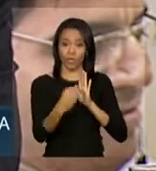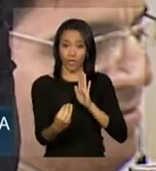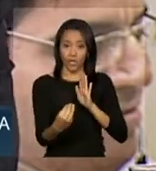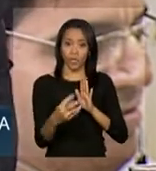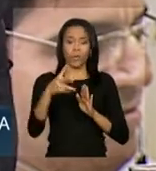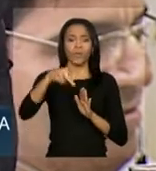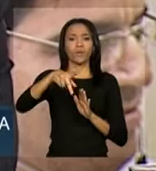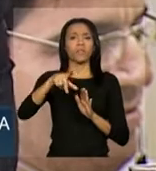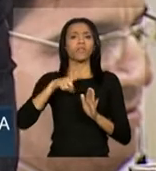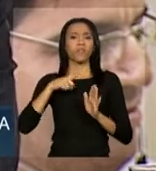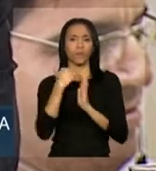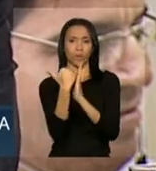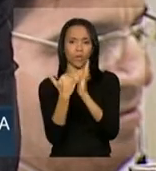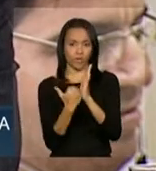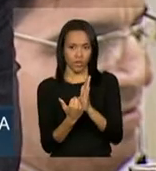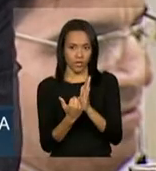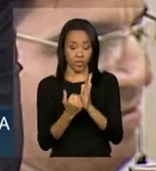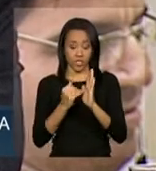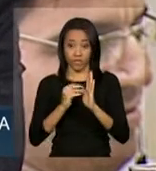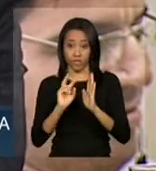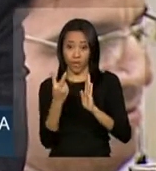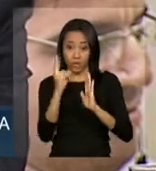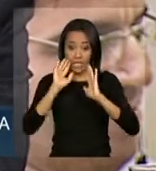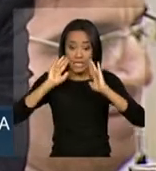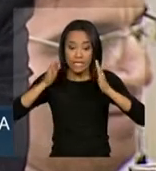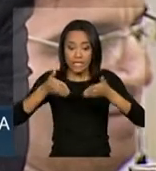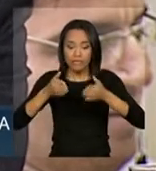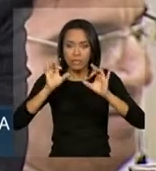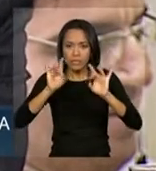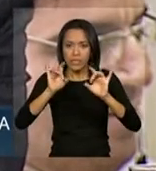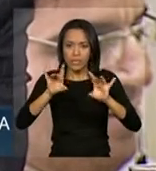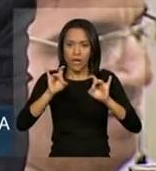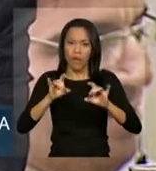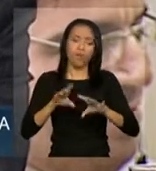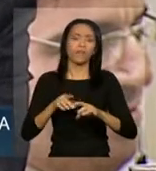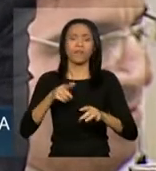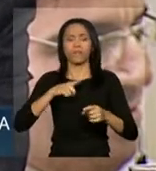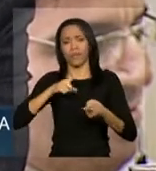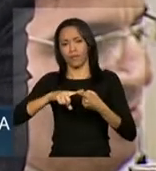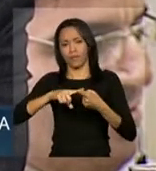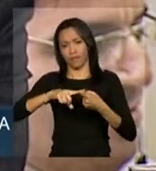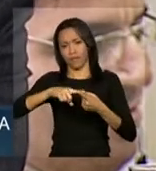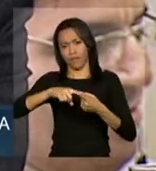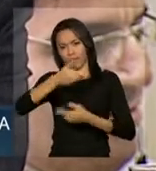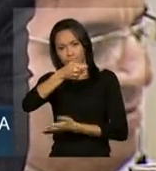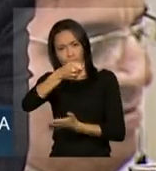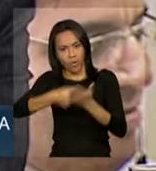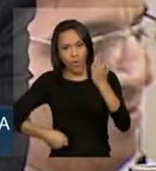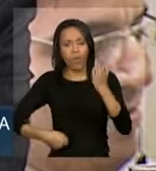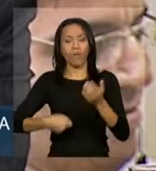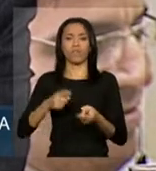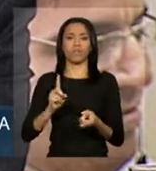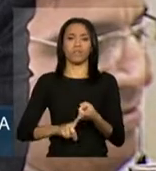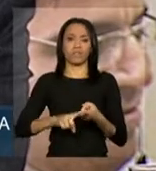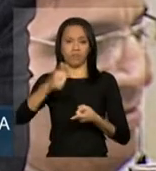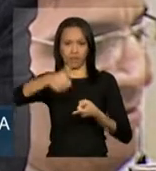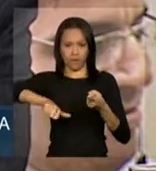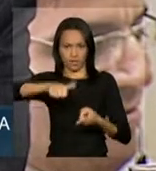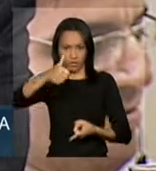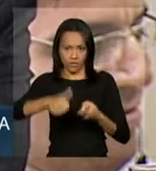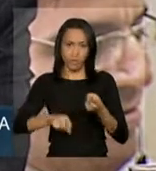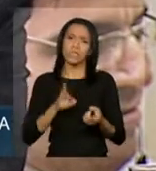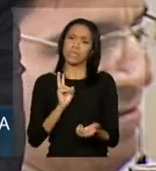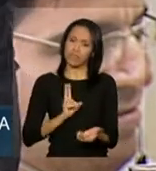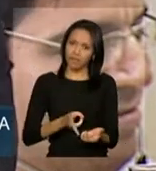programa eh de valorização da atenção básic quando o supervisor tem avaliações tem eh provas que são aplicadas